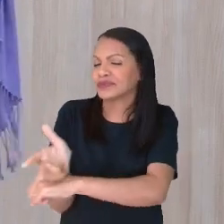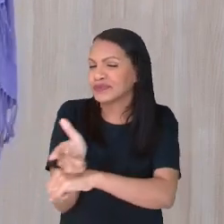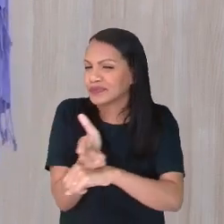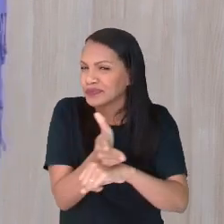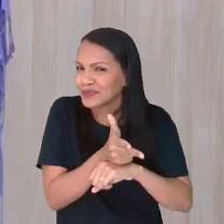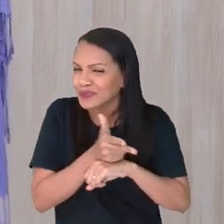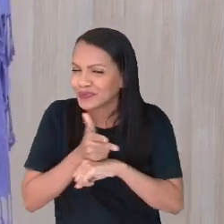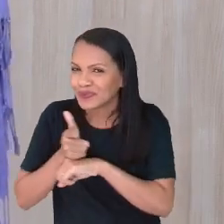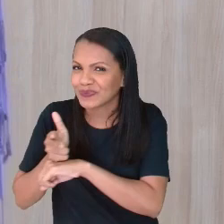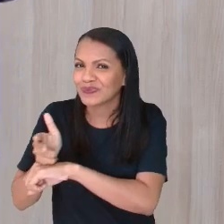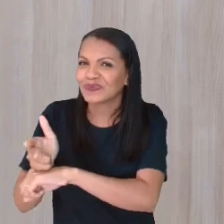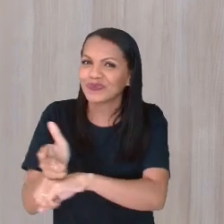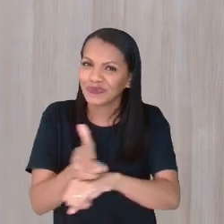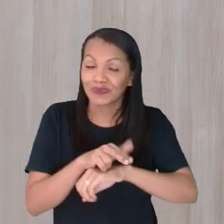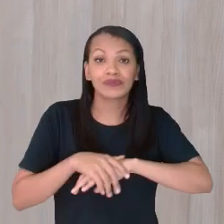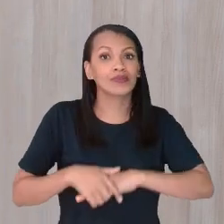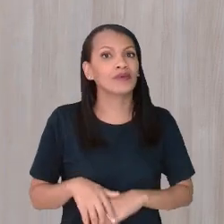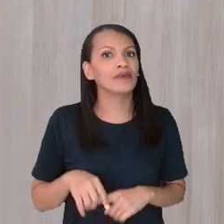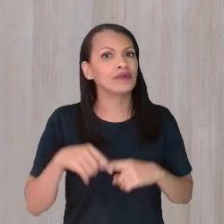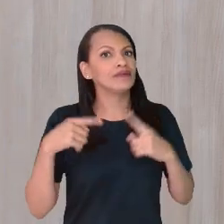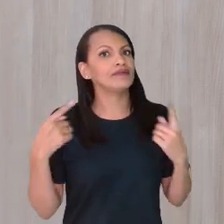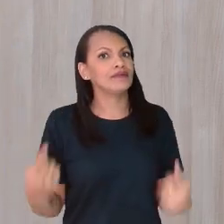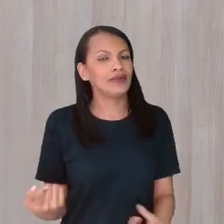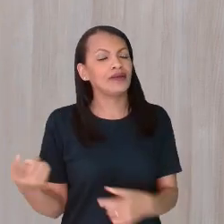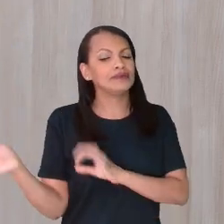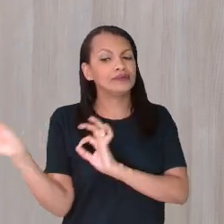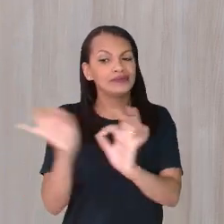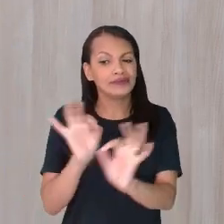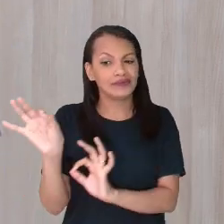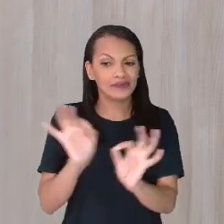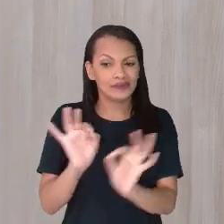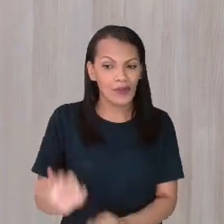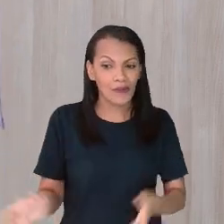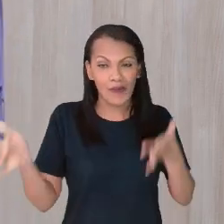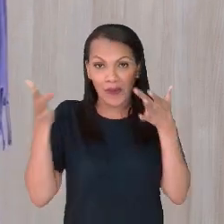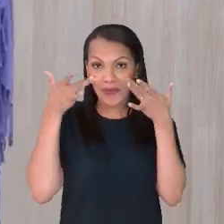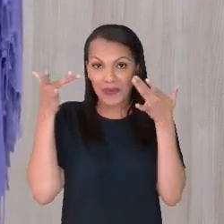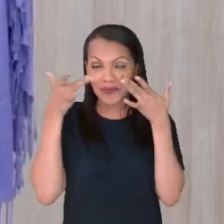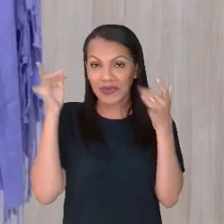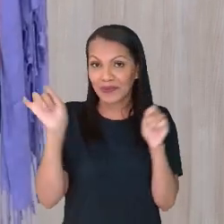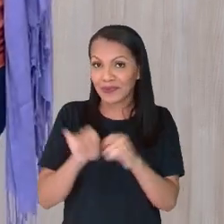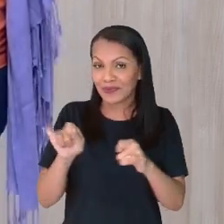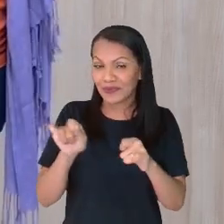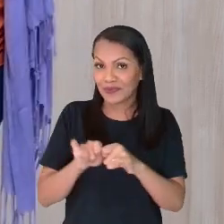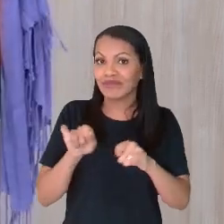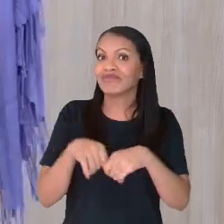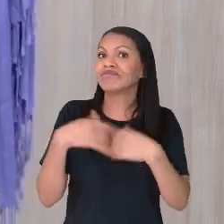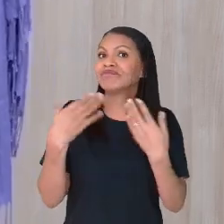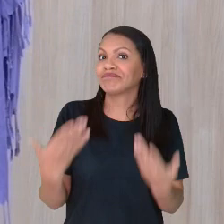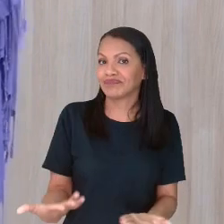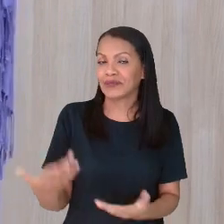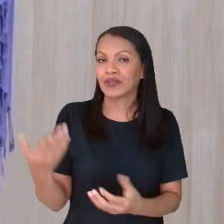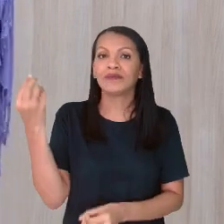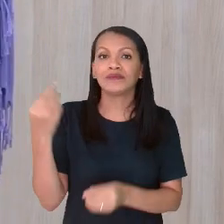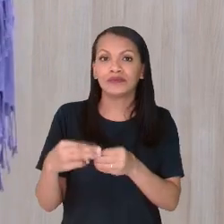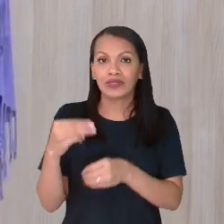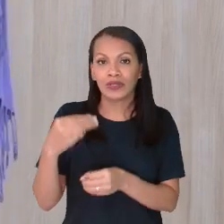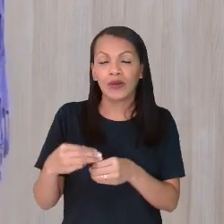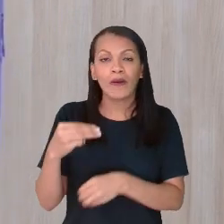gente gravou, mas foi uma produção teatral feita pelo Municipal